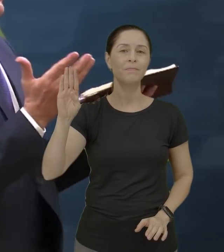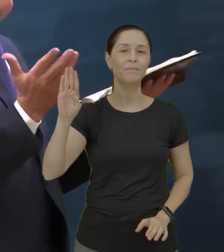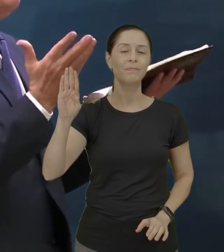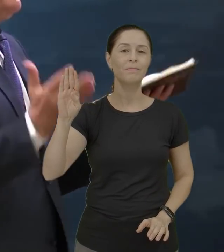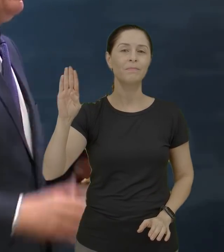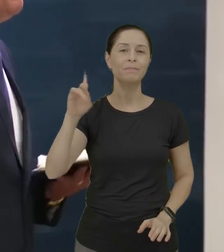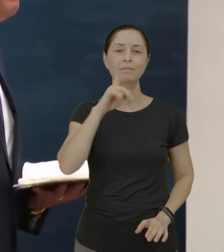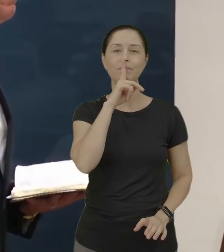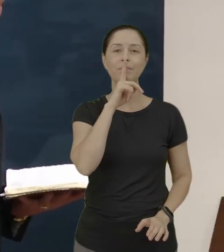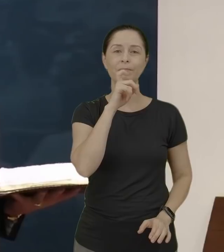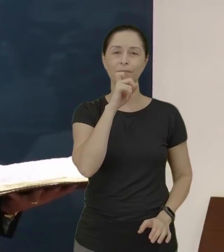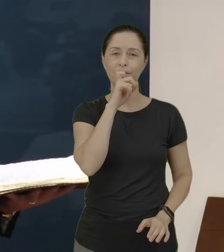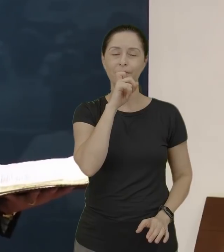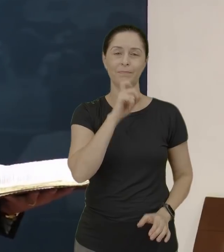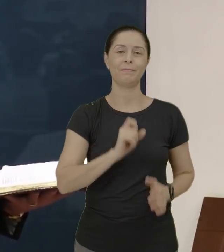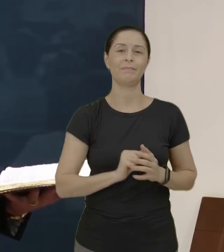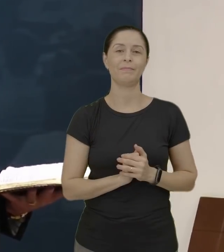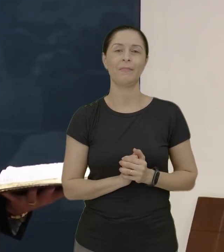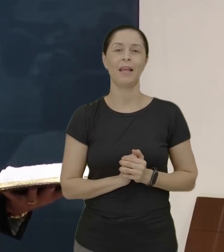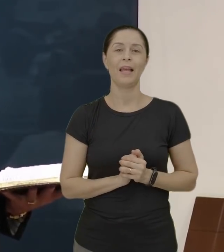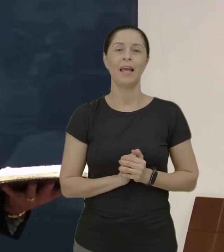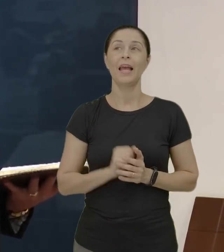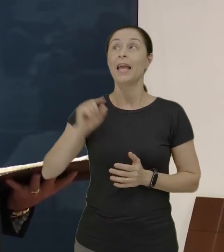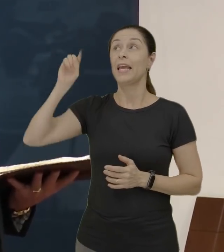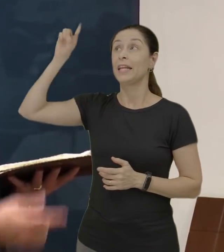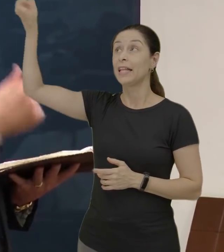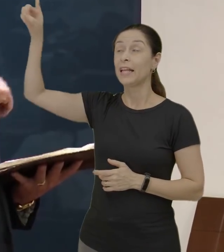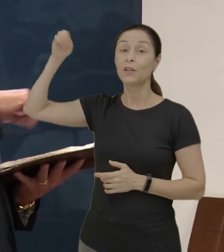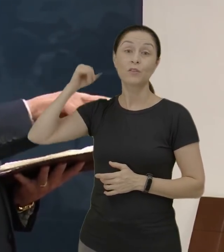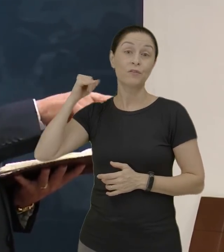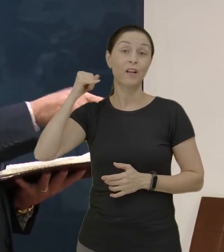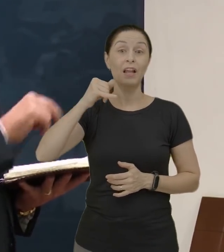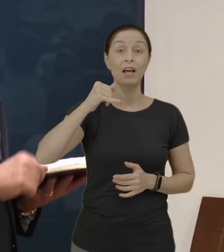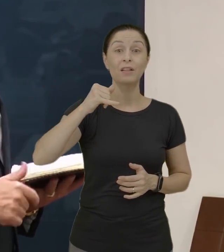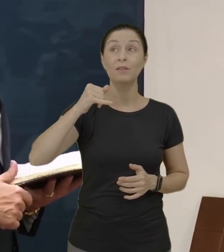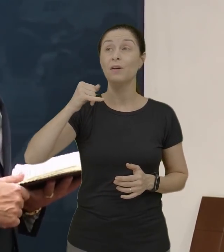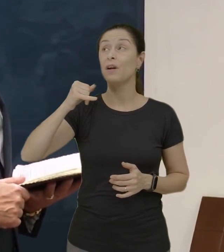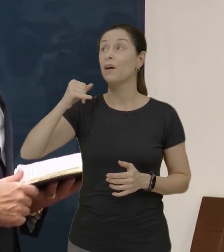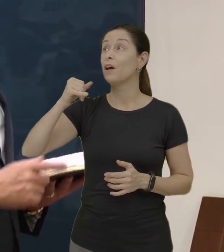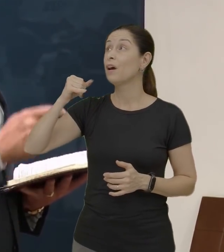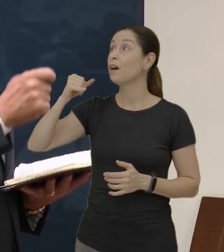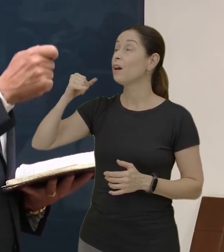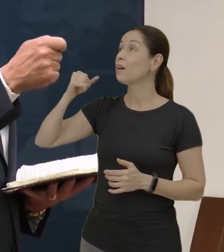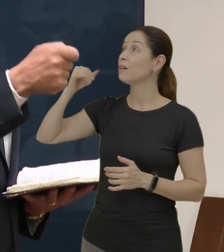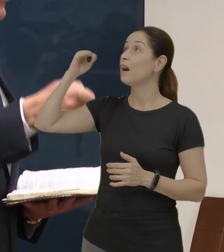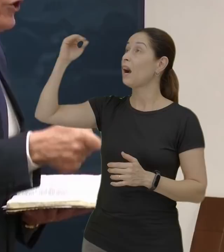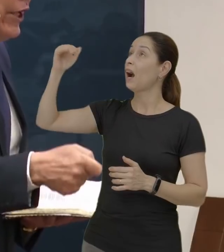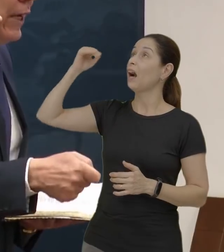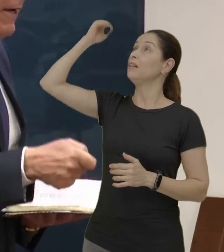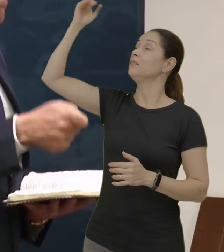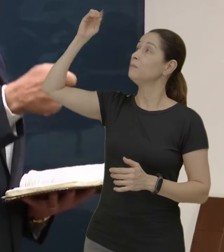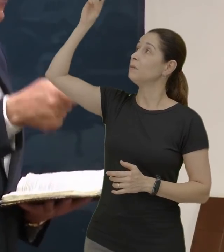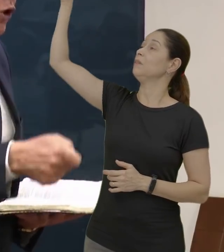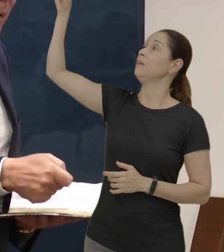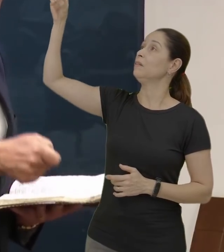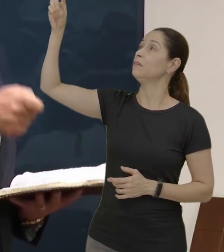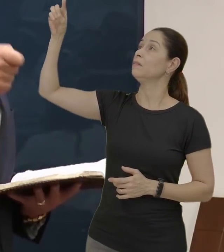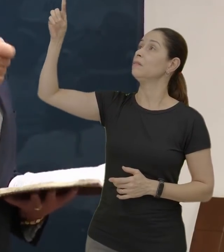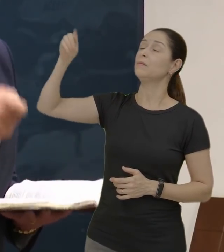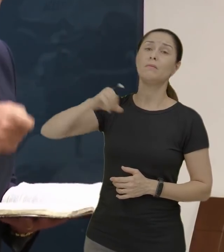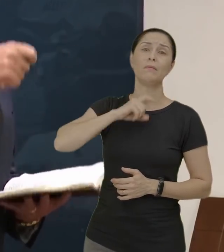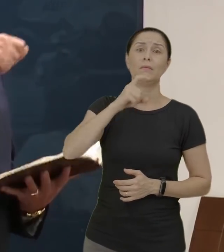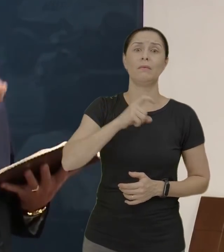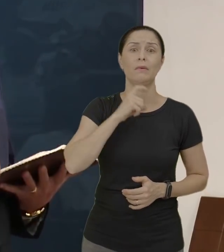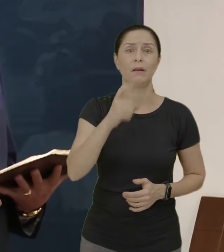ninguém maior que Ele para jurar. Então Deus jura por si mesmo, para dar garantia das